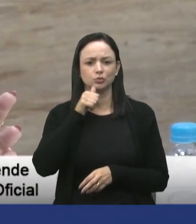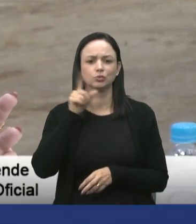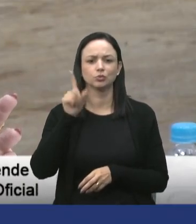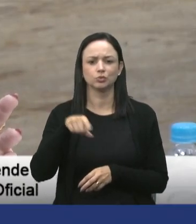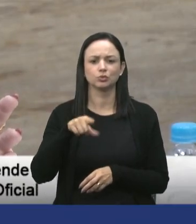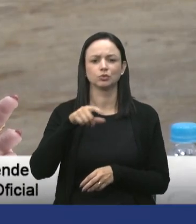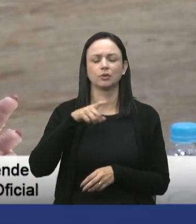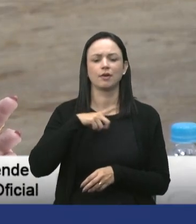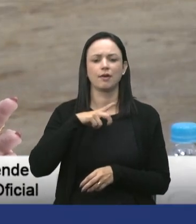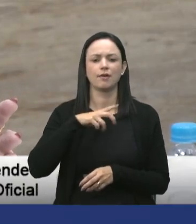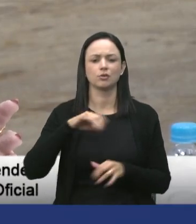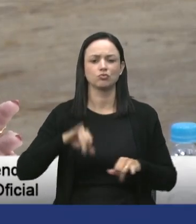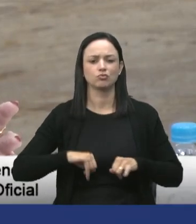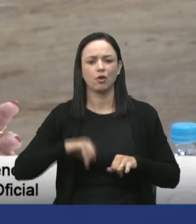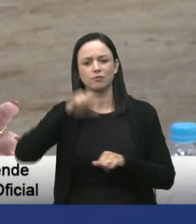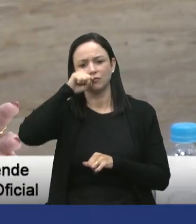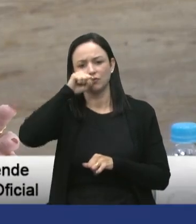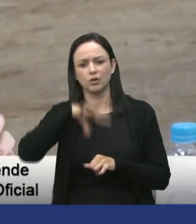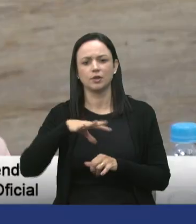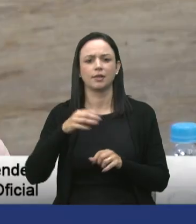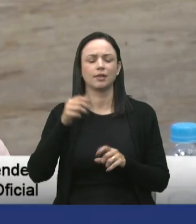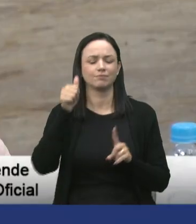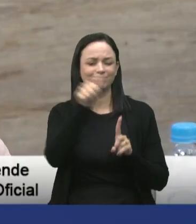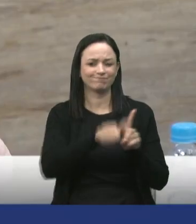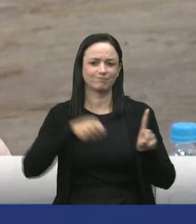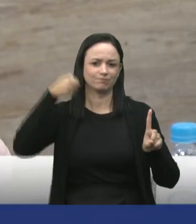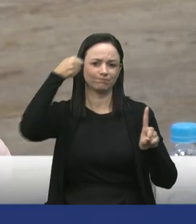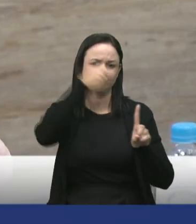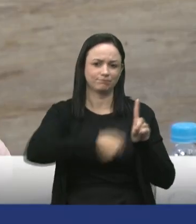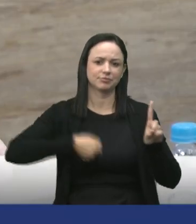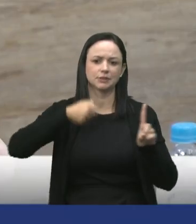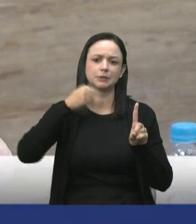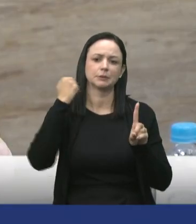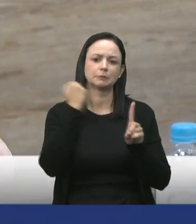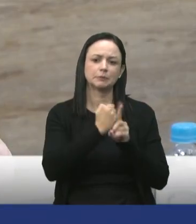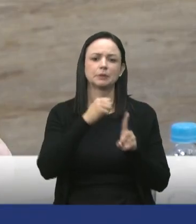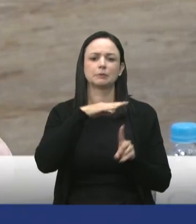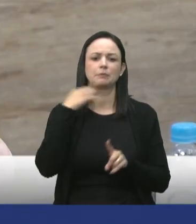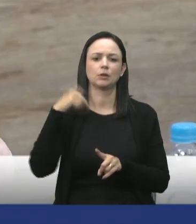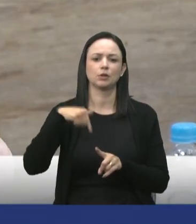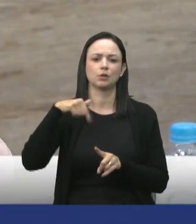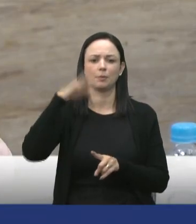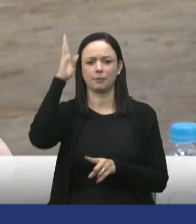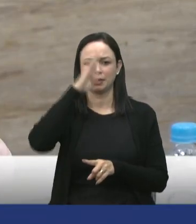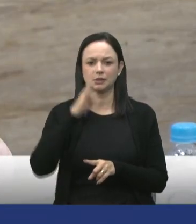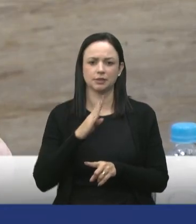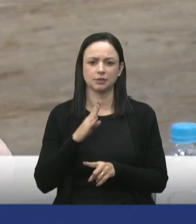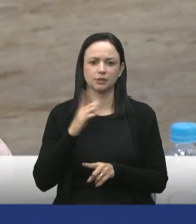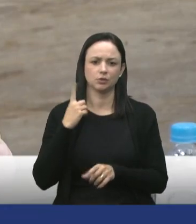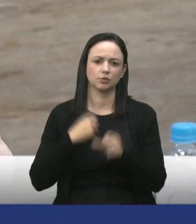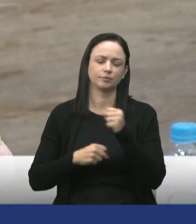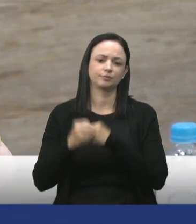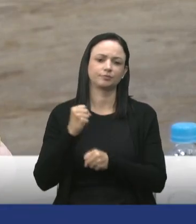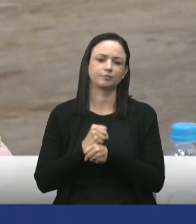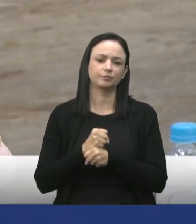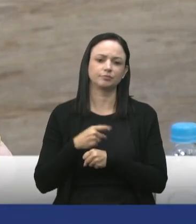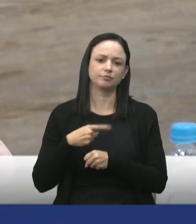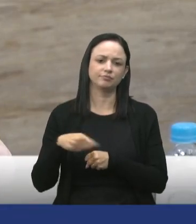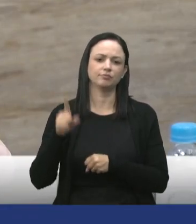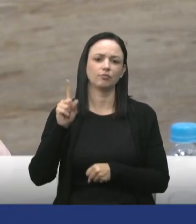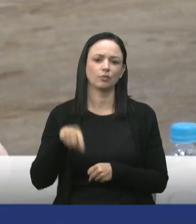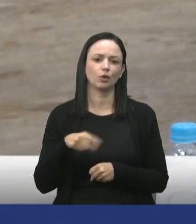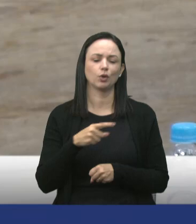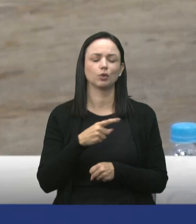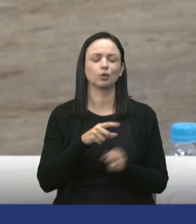de tentativa de feminicídio, e 4 delas morrem efetivamente no Brasil. O ano passado, esse foi